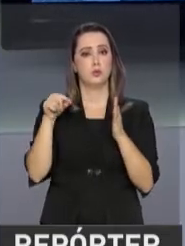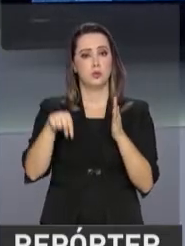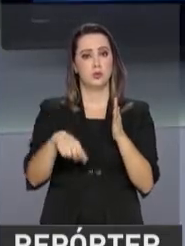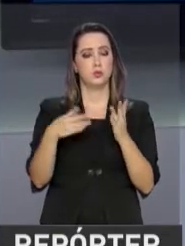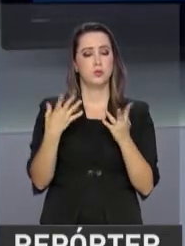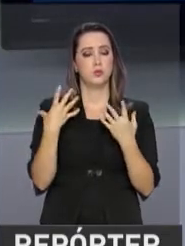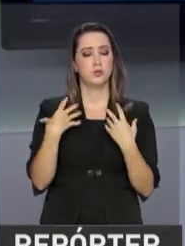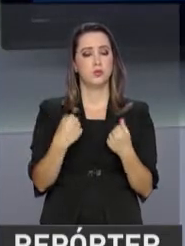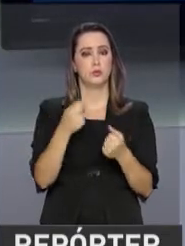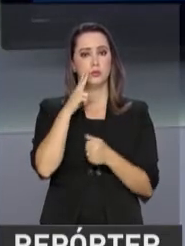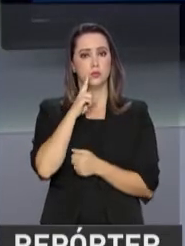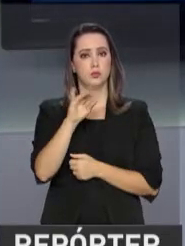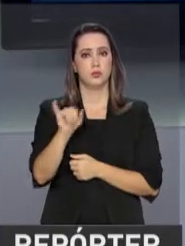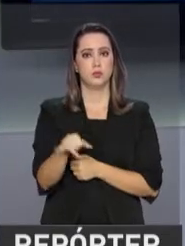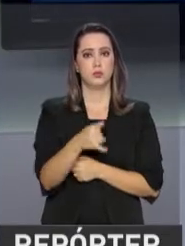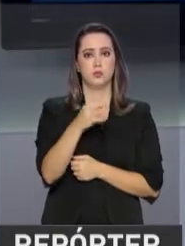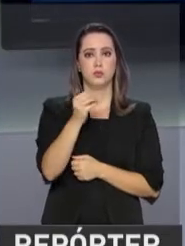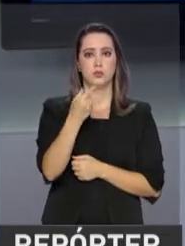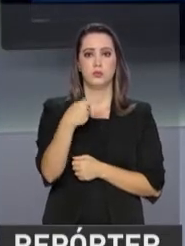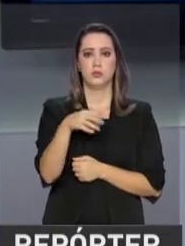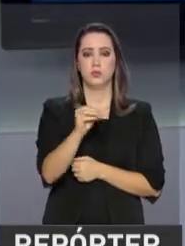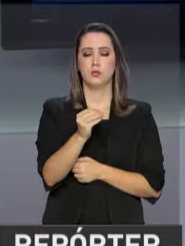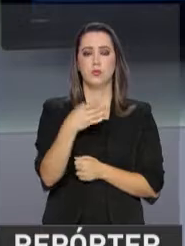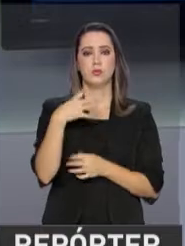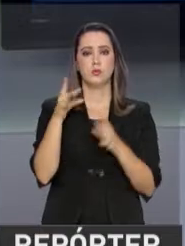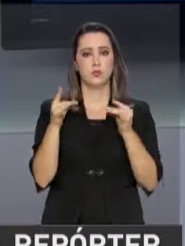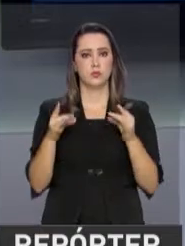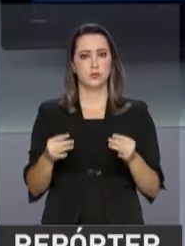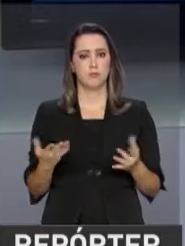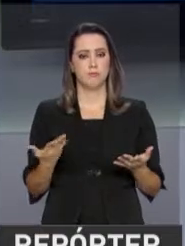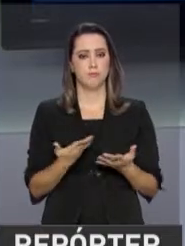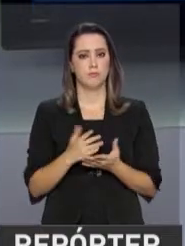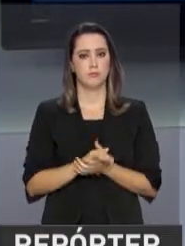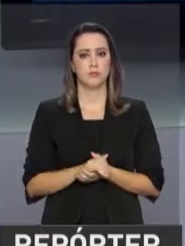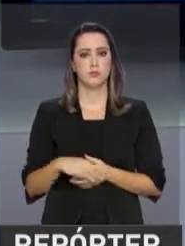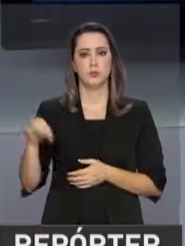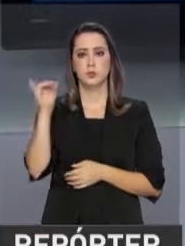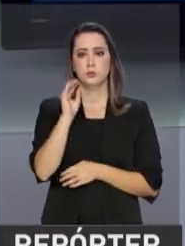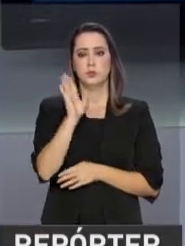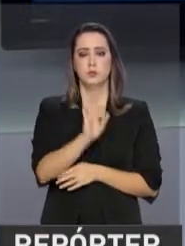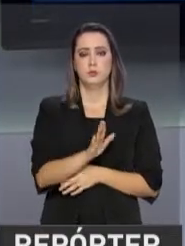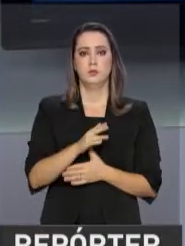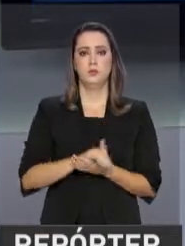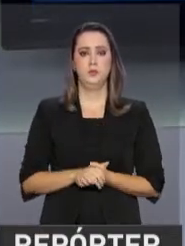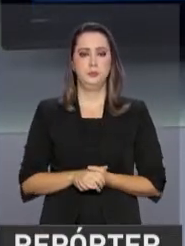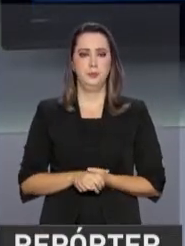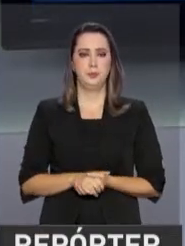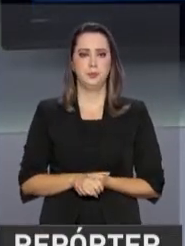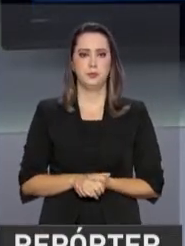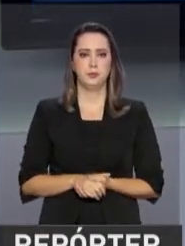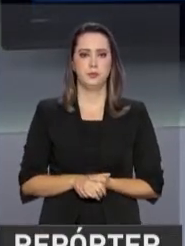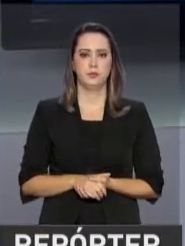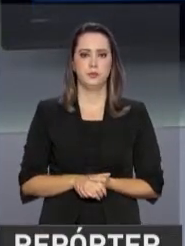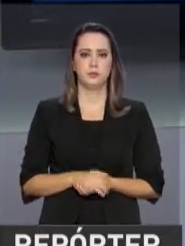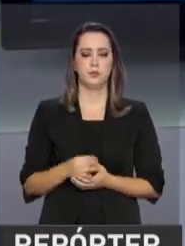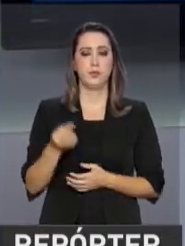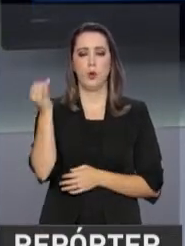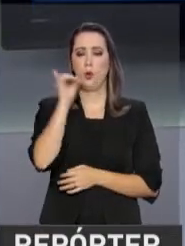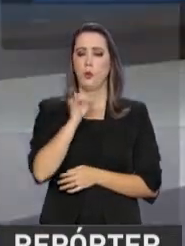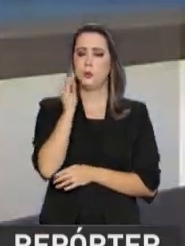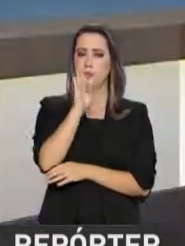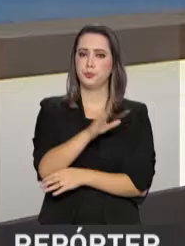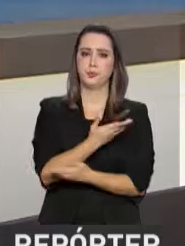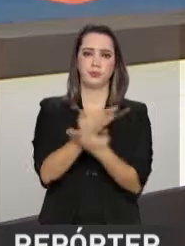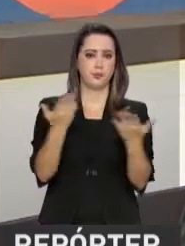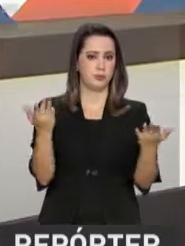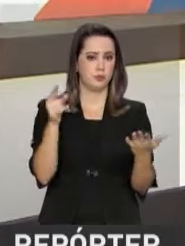joão pedro neto já está lá e tem mais informações sobre esse assunto joão boa tarde eu quero botar pra você boa